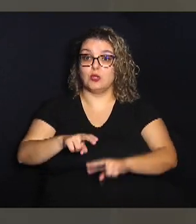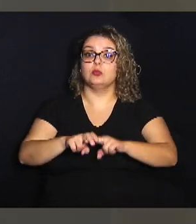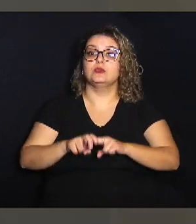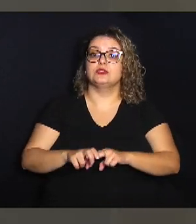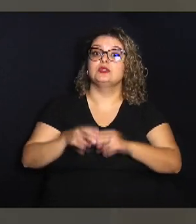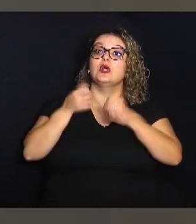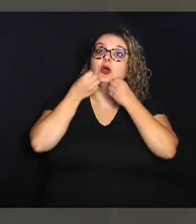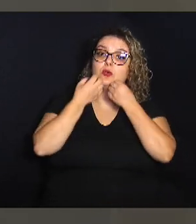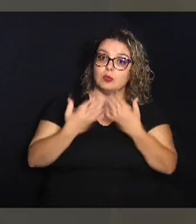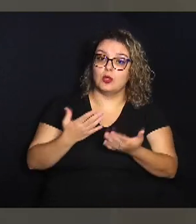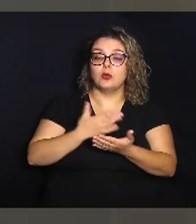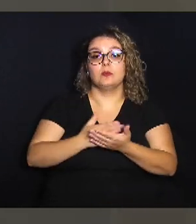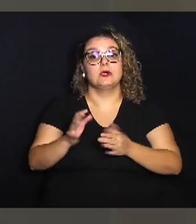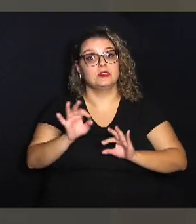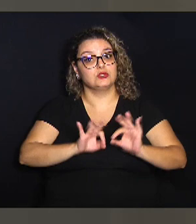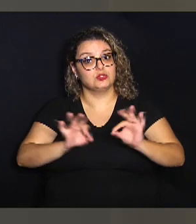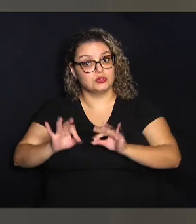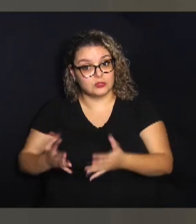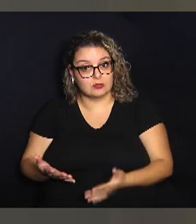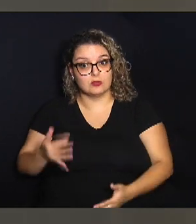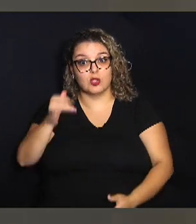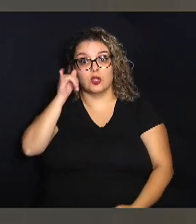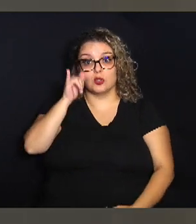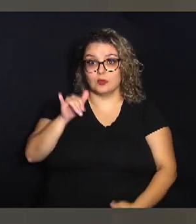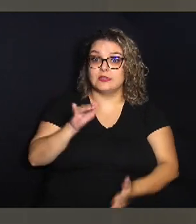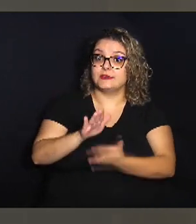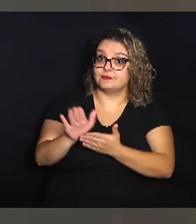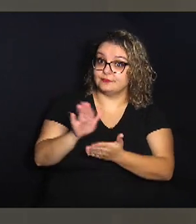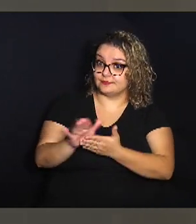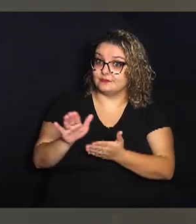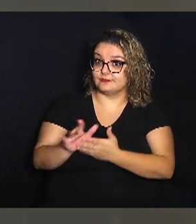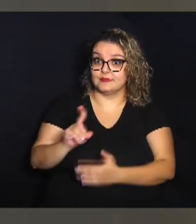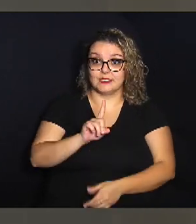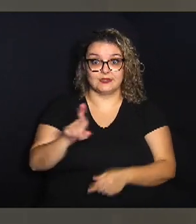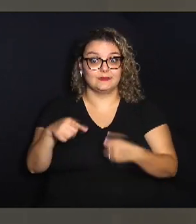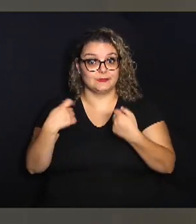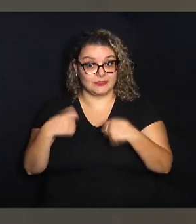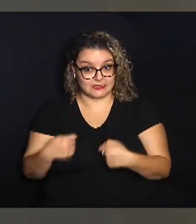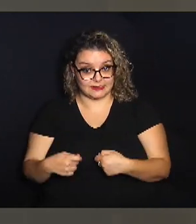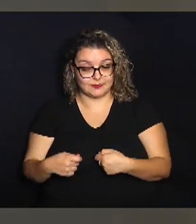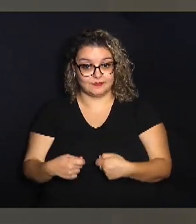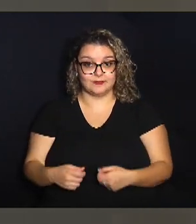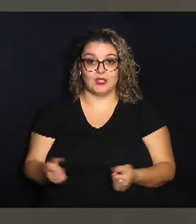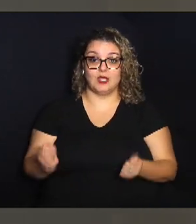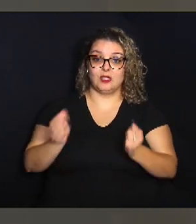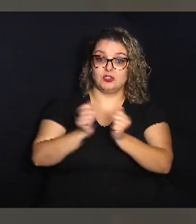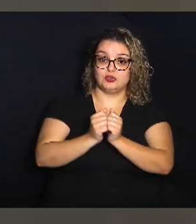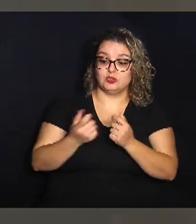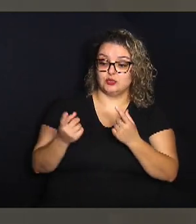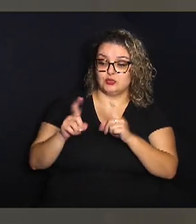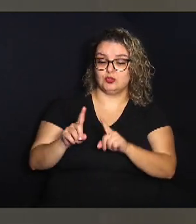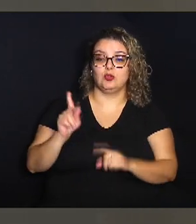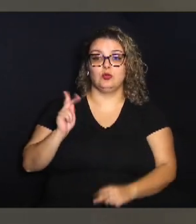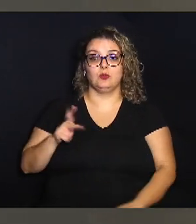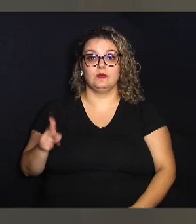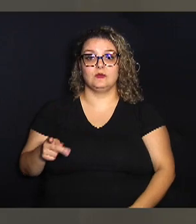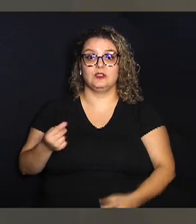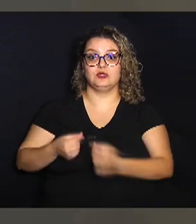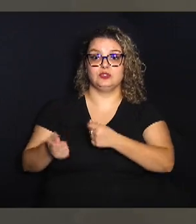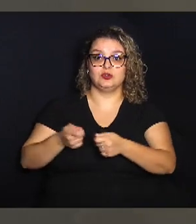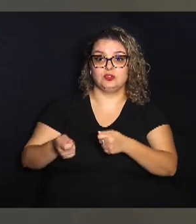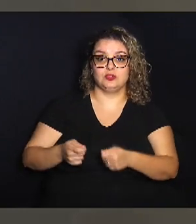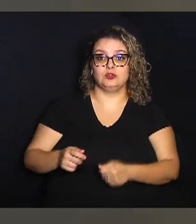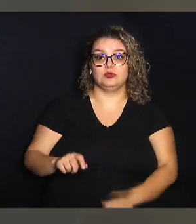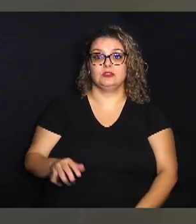já começar a se organizar para evitar os gastos desnecessários. E ao meu lado está o professor de Economia da Faculdade